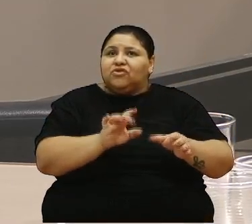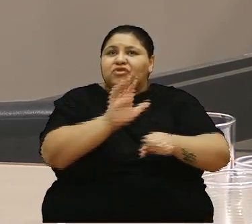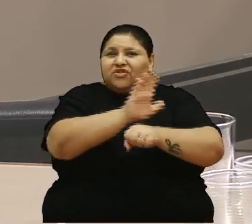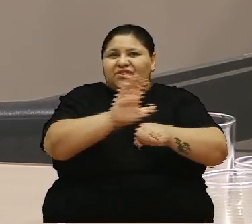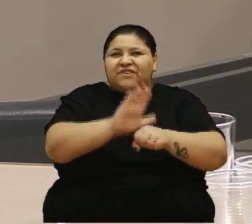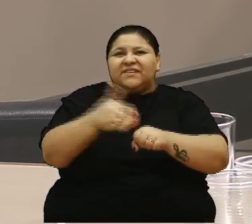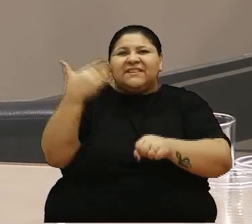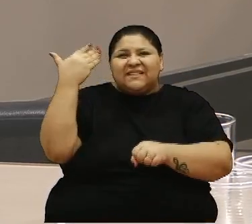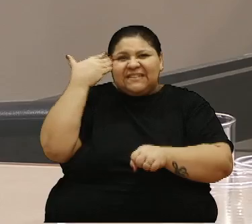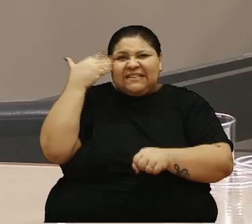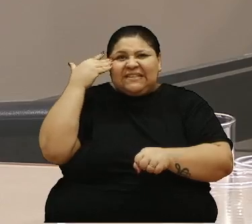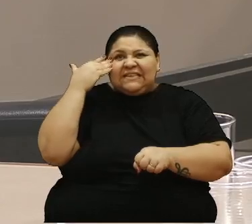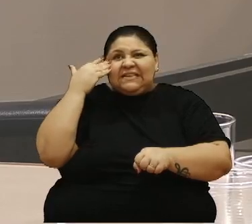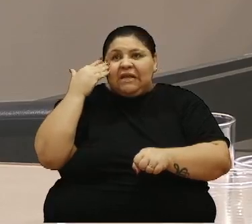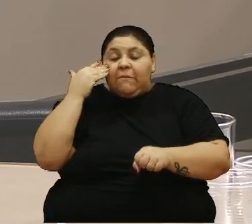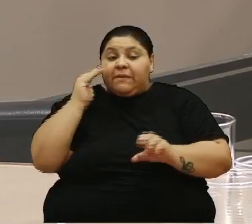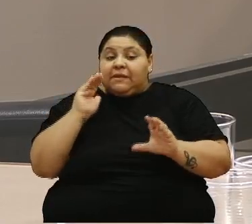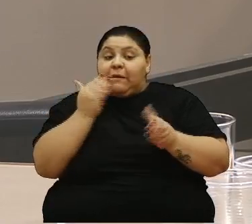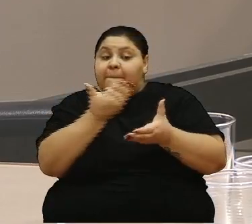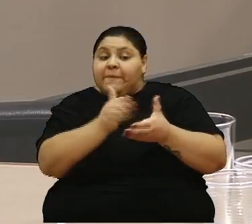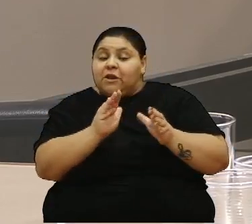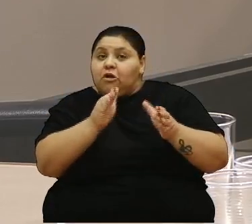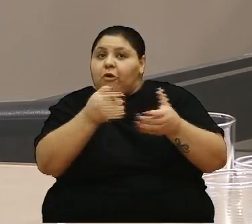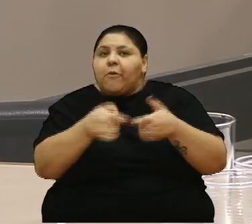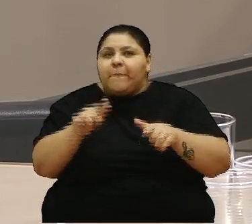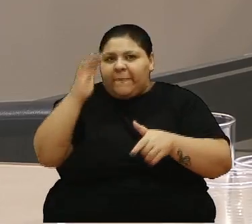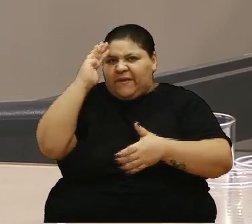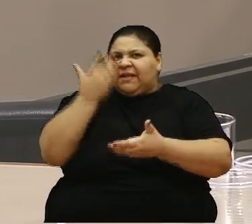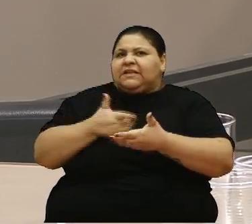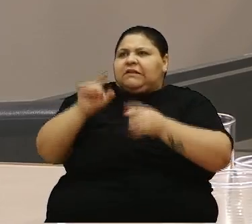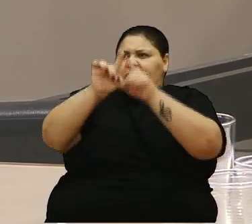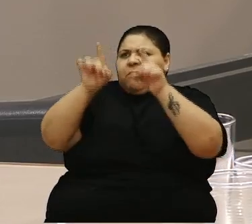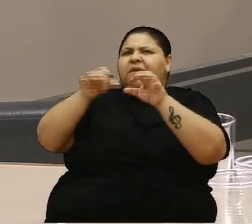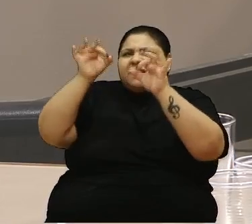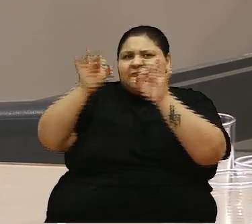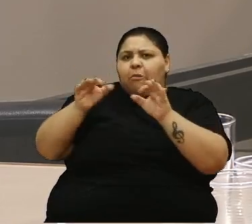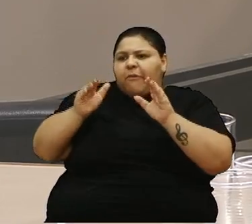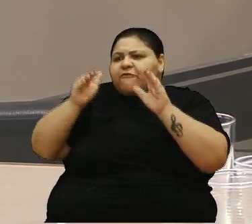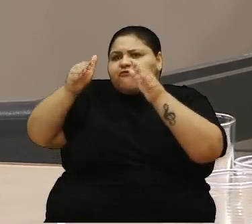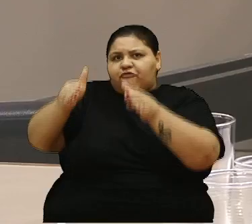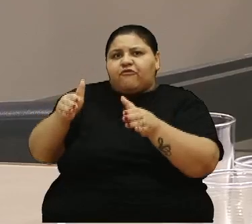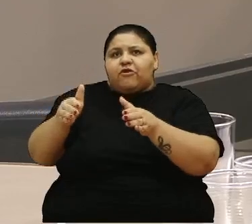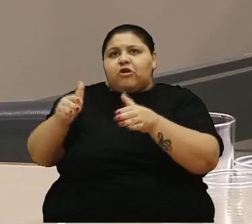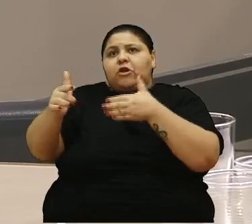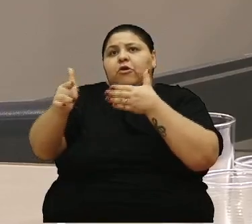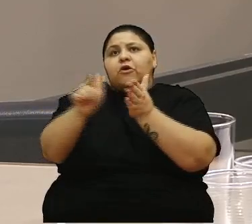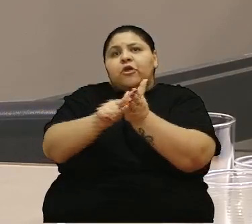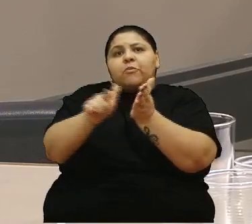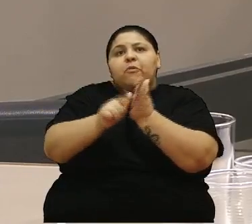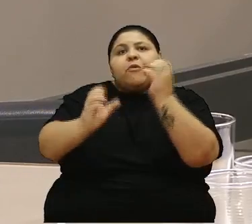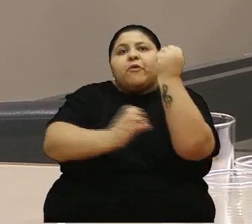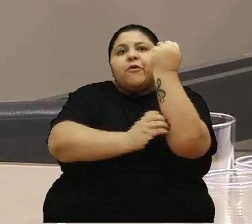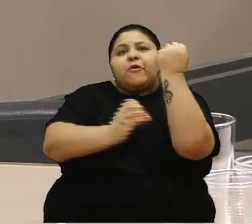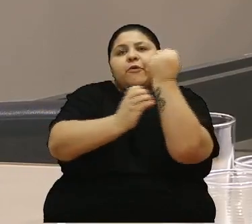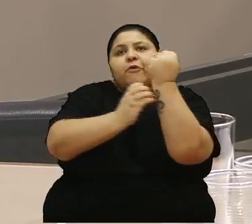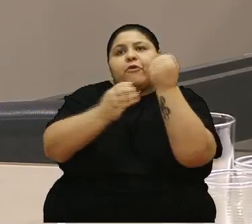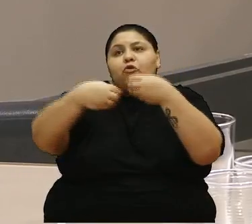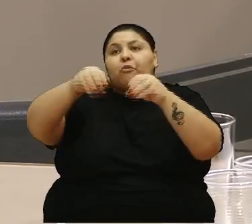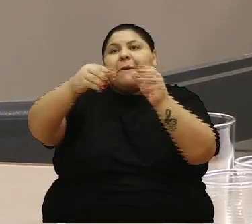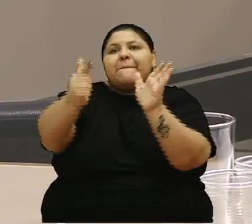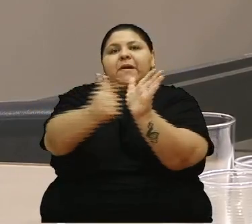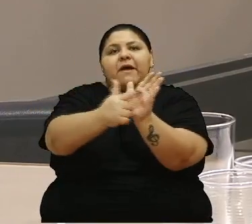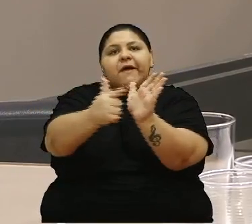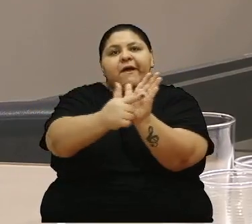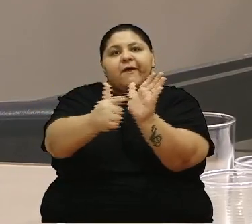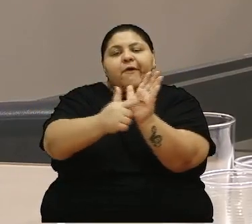sabe que está tirando uma atenção do pessoal ali, mas eu acredito que eles têm uma equipe qualificada para focar na papelada, na burocracia, no pedaço de papel aqui, para